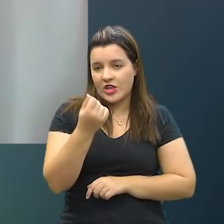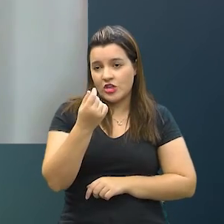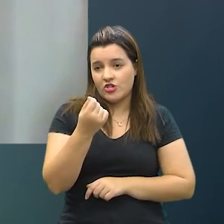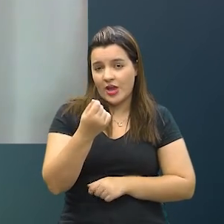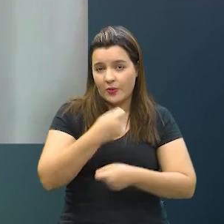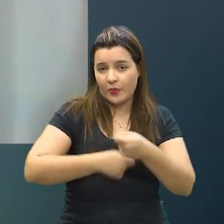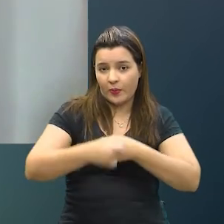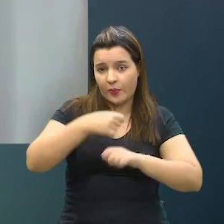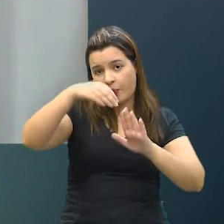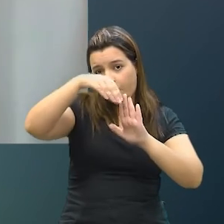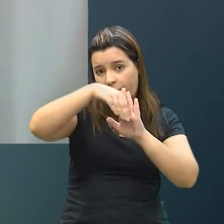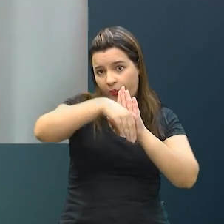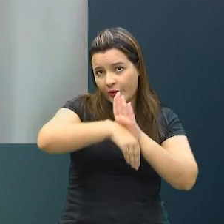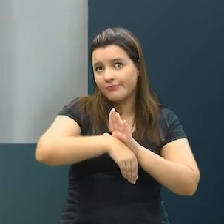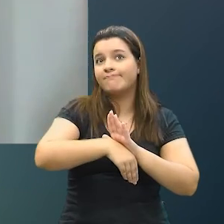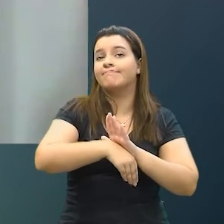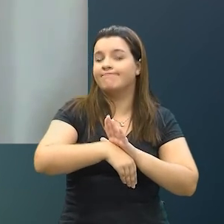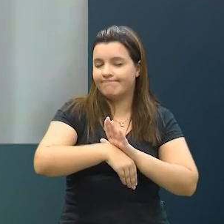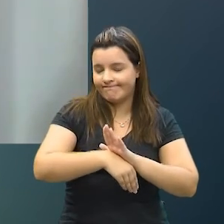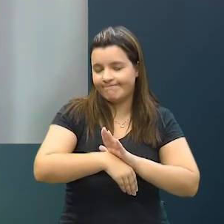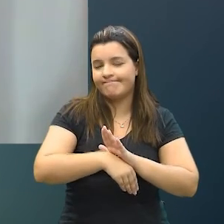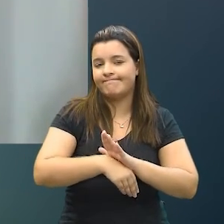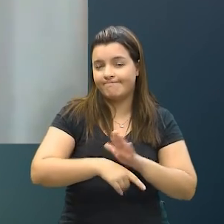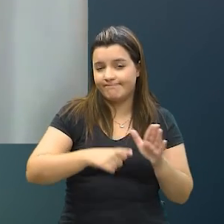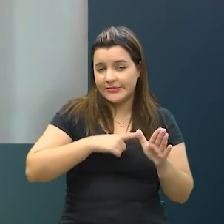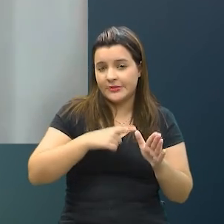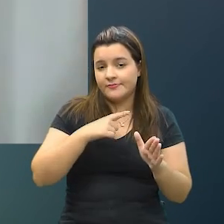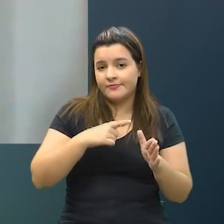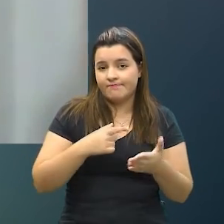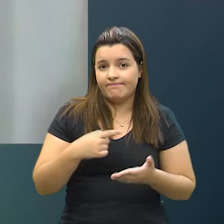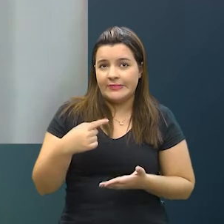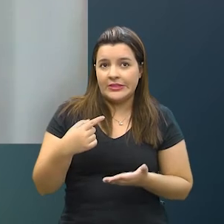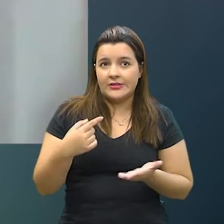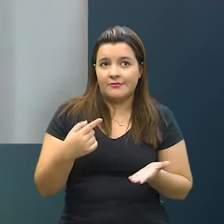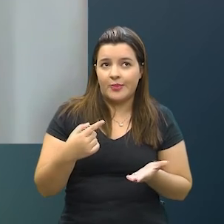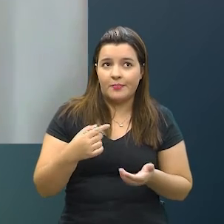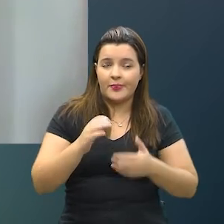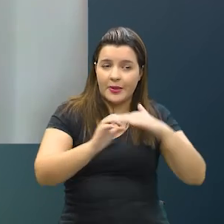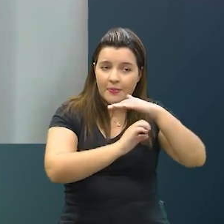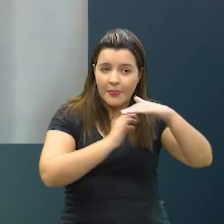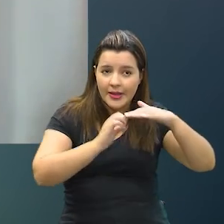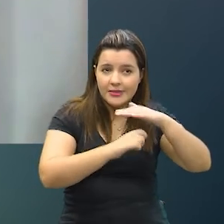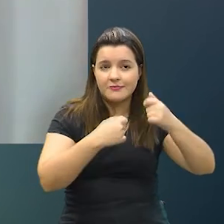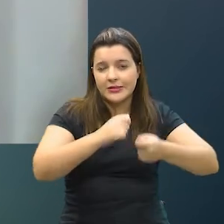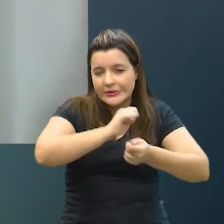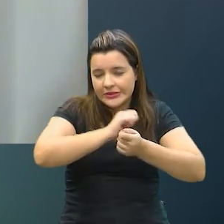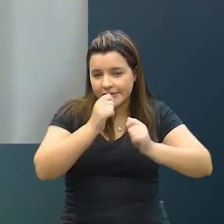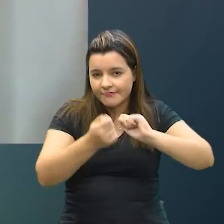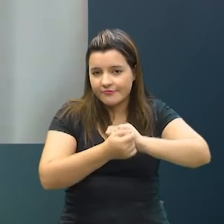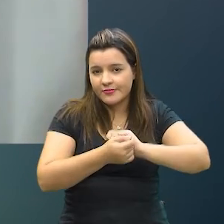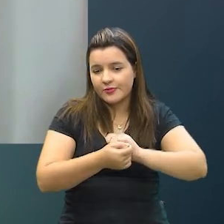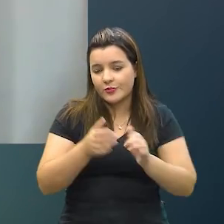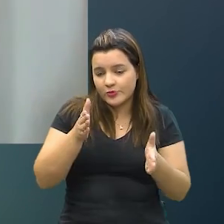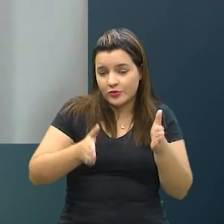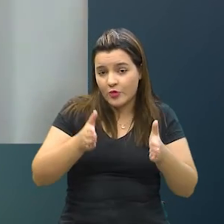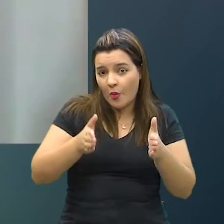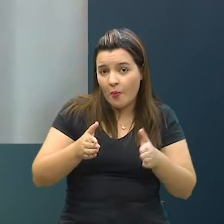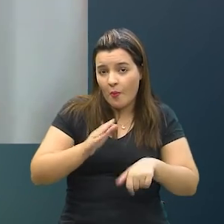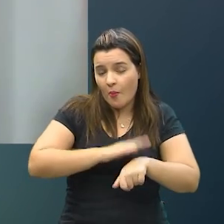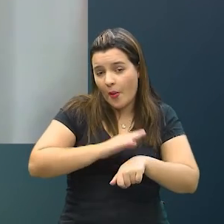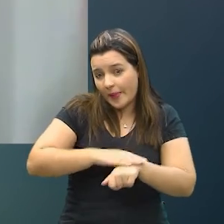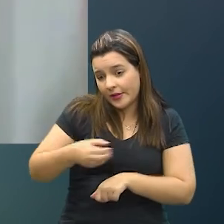suas receitas. Ou seja, né, elas tiveram que se readequar para esse novo